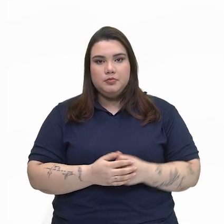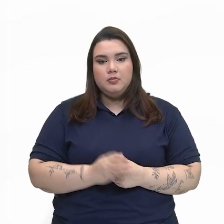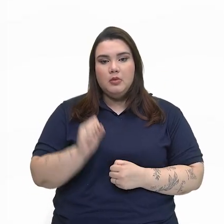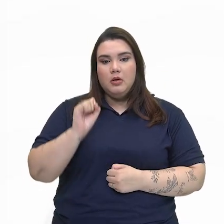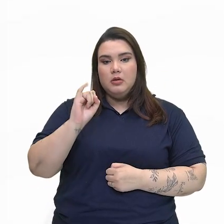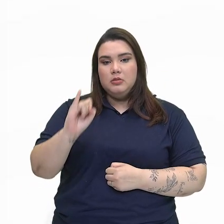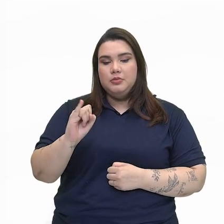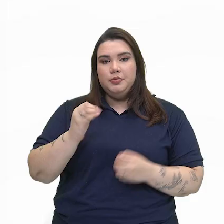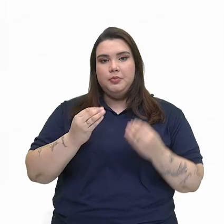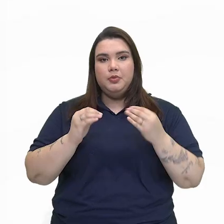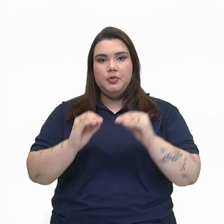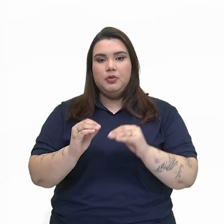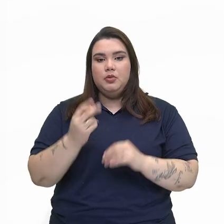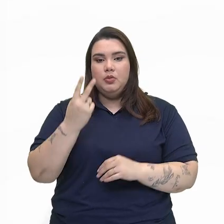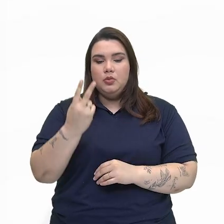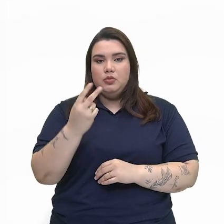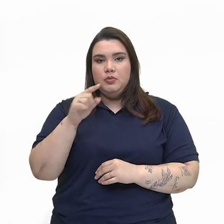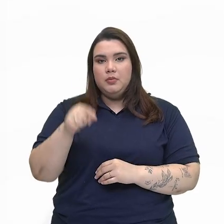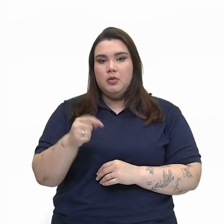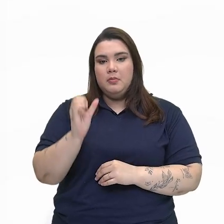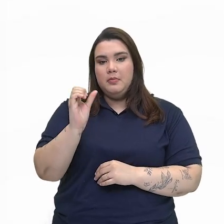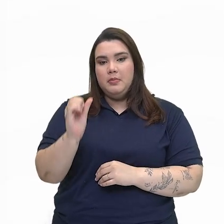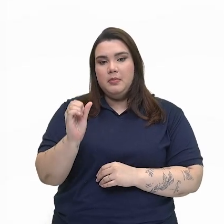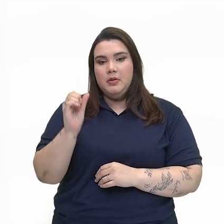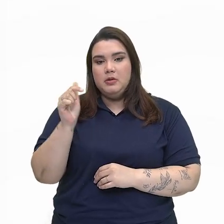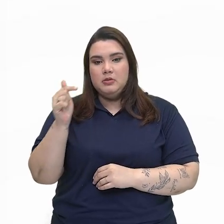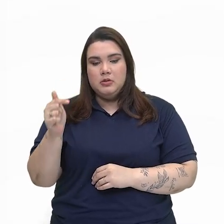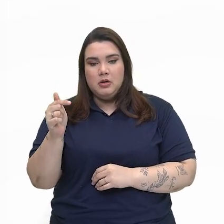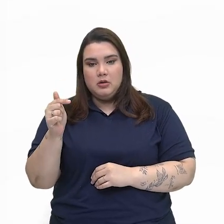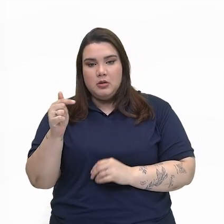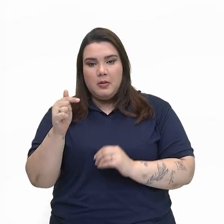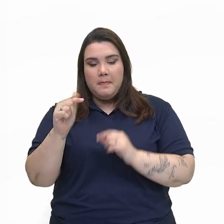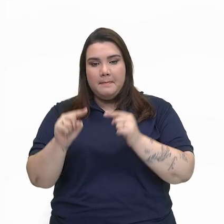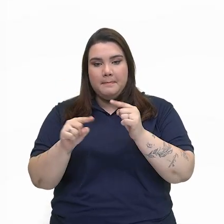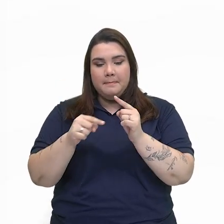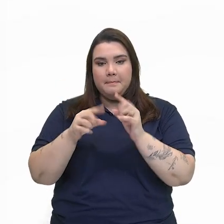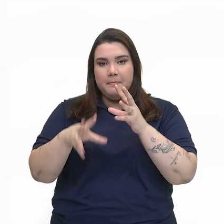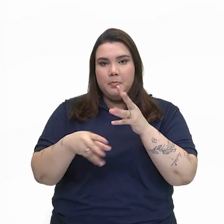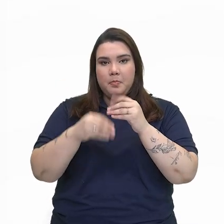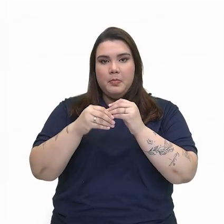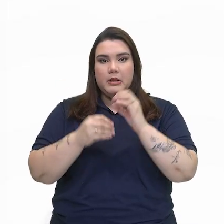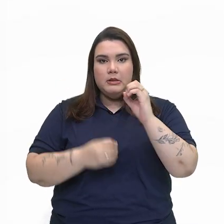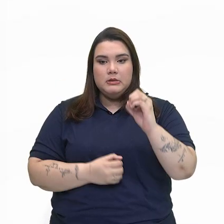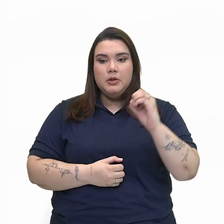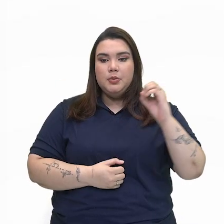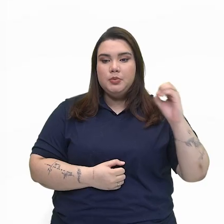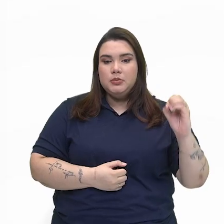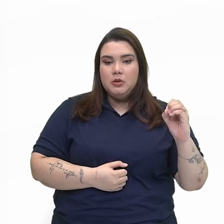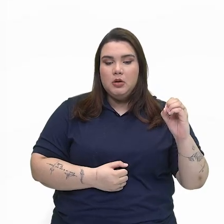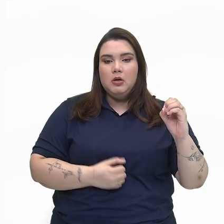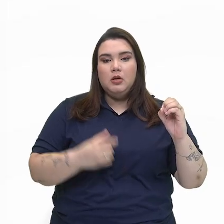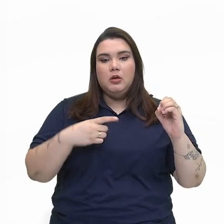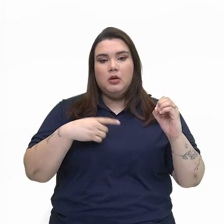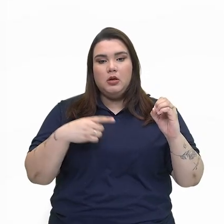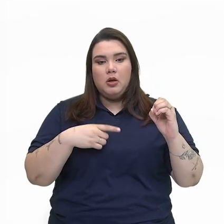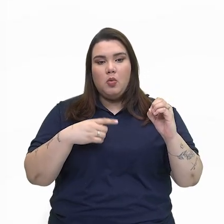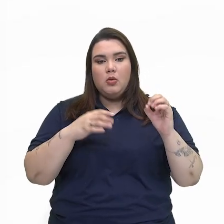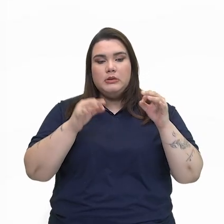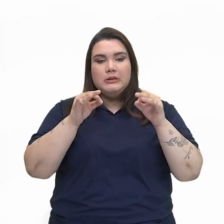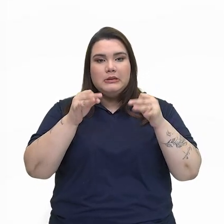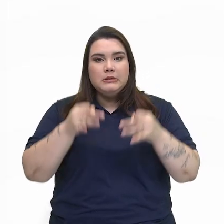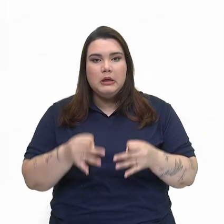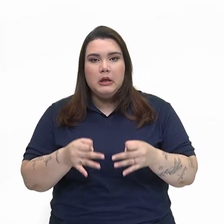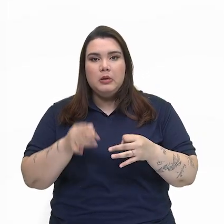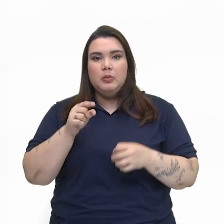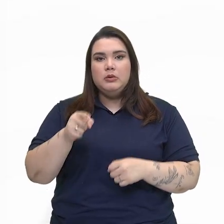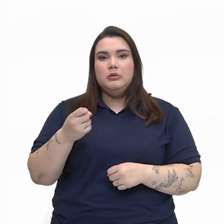eu expressar 2,67 e acrescentar mais 2 zeros aqui, eu vou estar dando mais exatidão